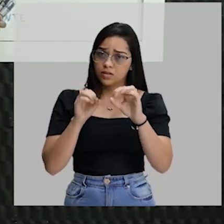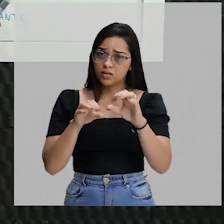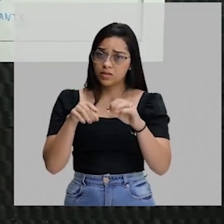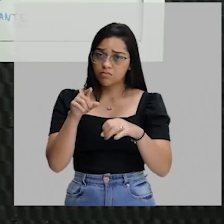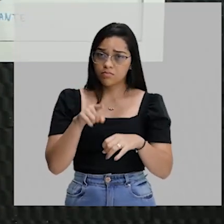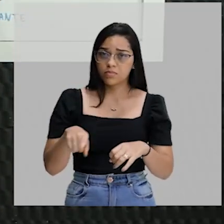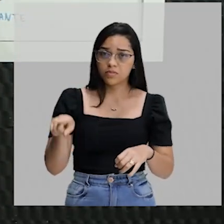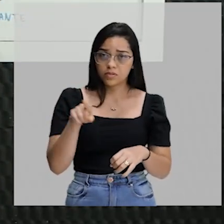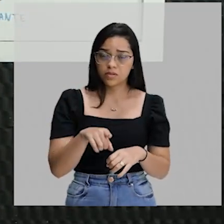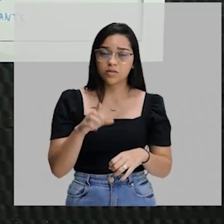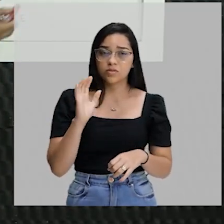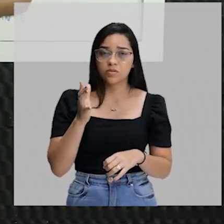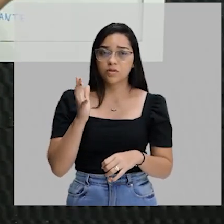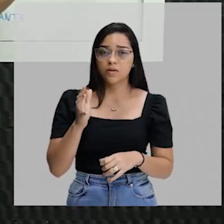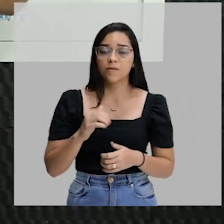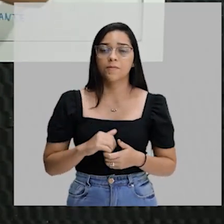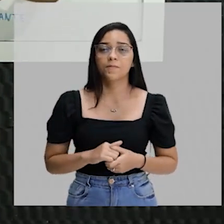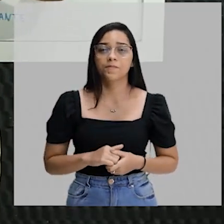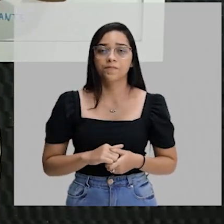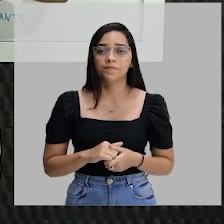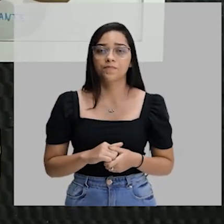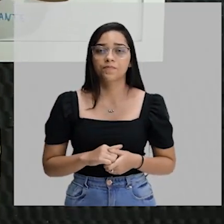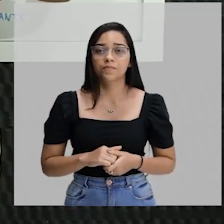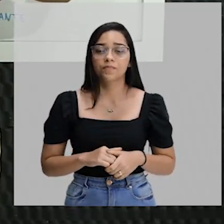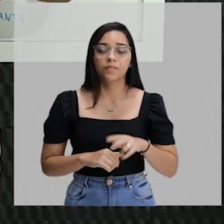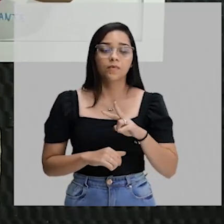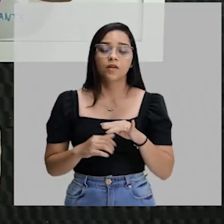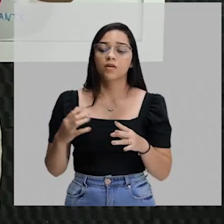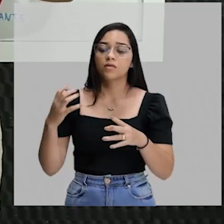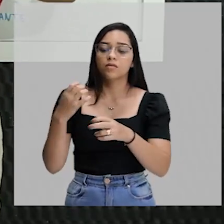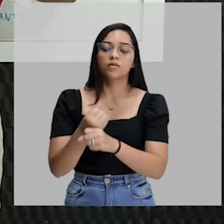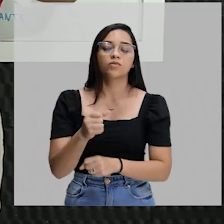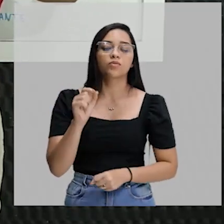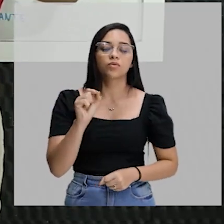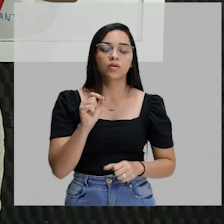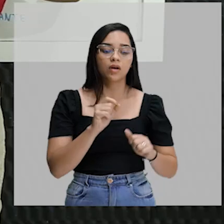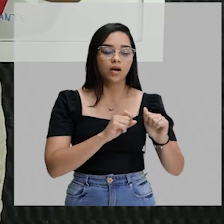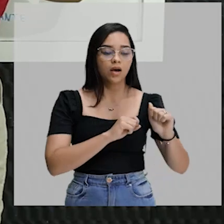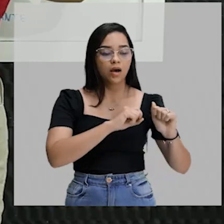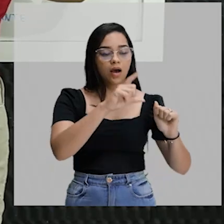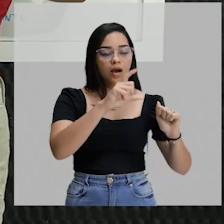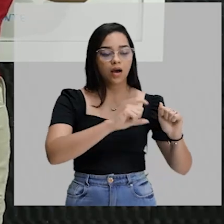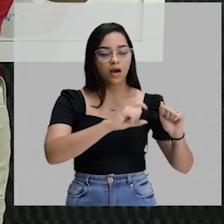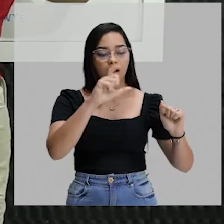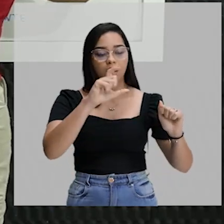vocês como é que se faz cruzamento genético. Isso aqui vai resultar nisso aqui, ó. Azão,